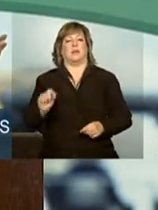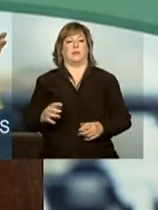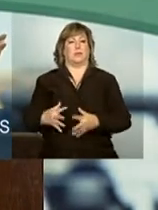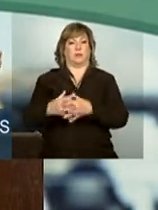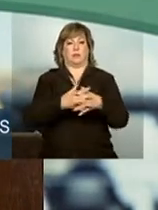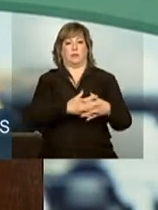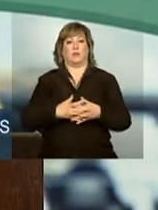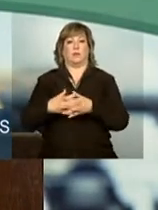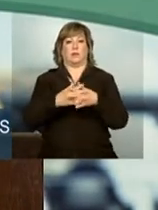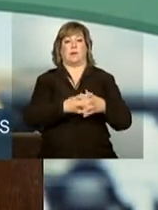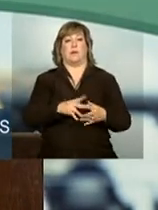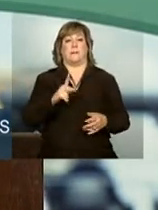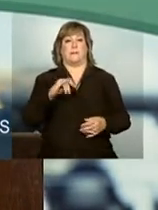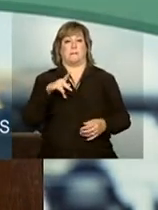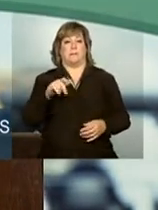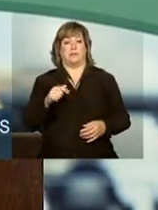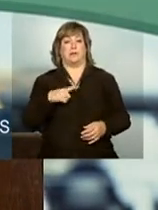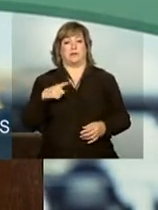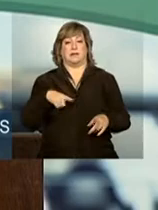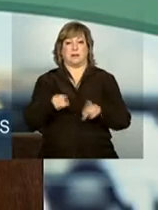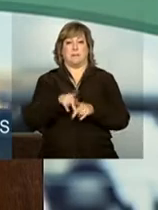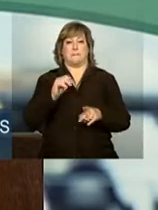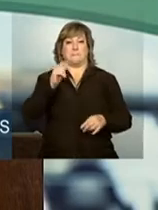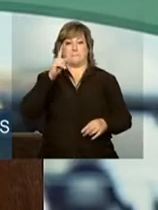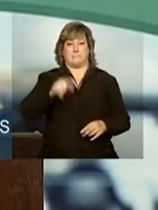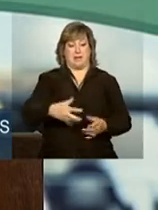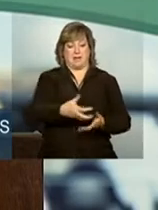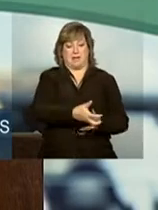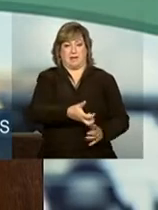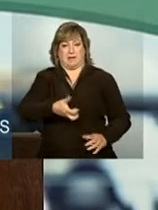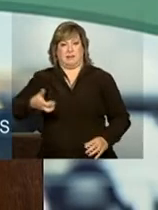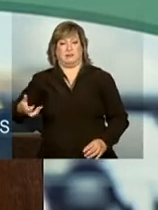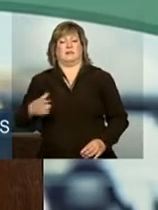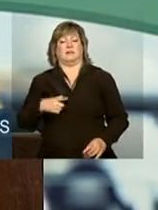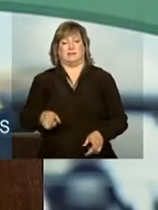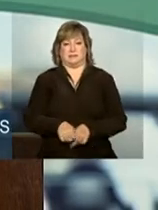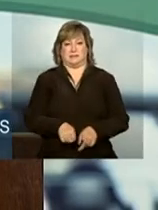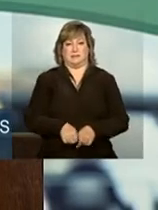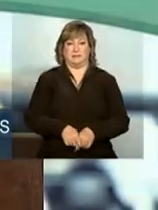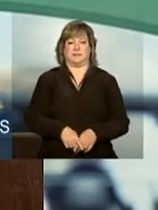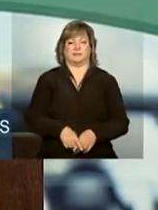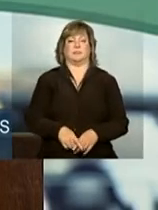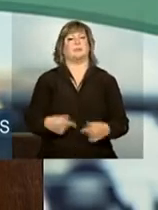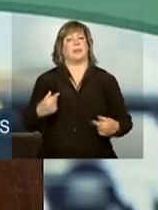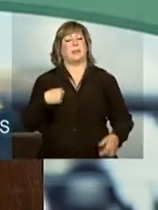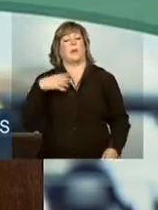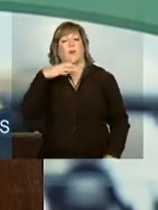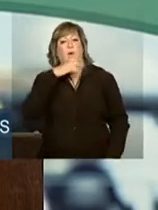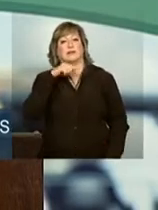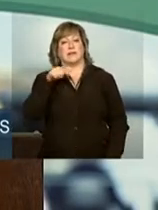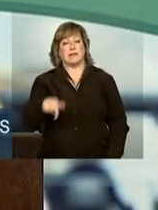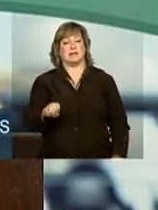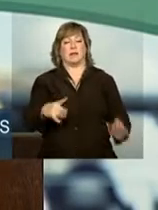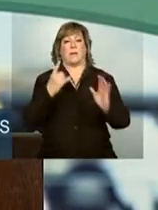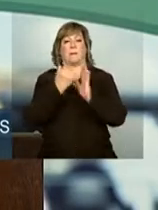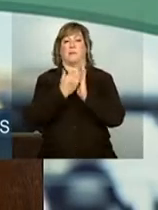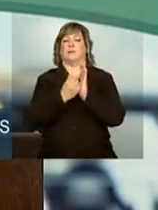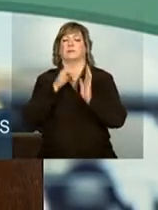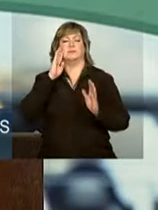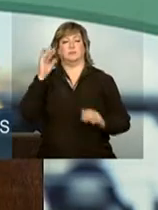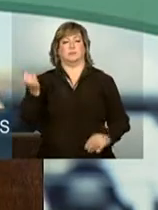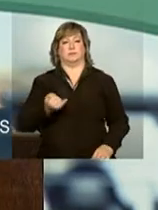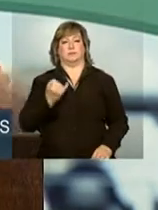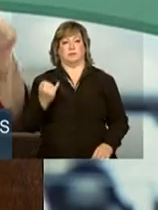esses três uma pá carregadeira e um caminhão-pipa. Eu acho que esse é um programa